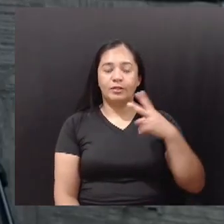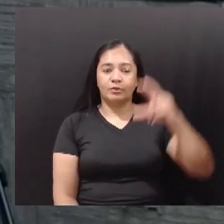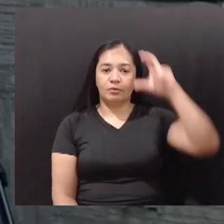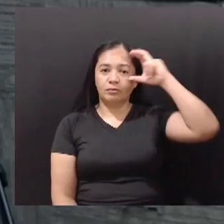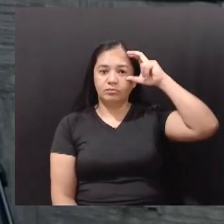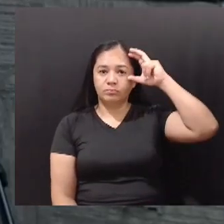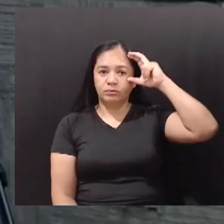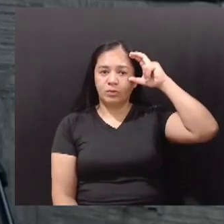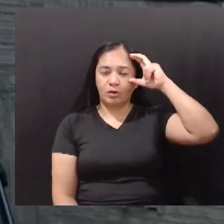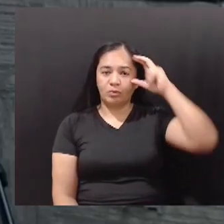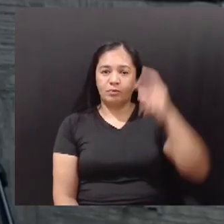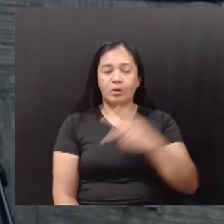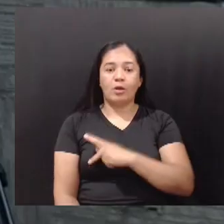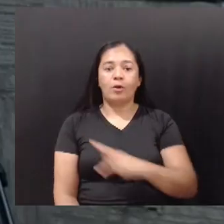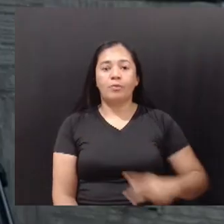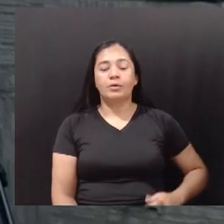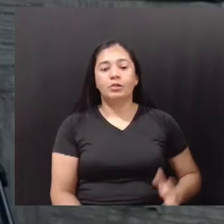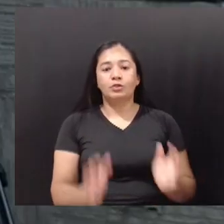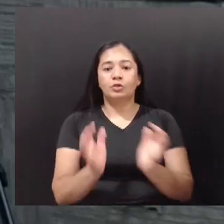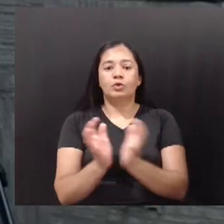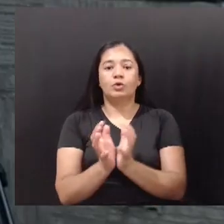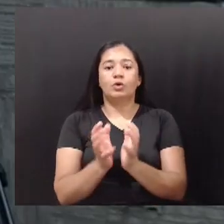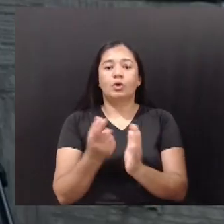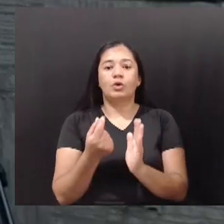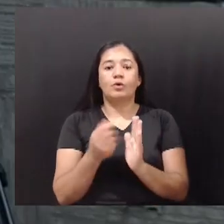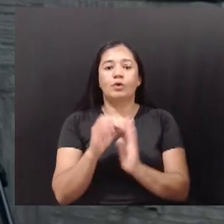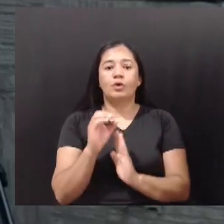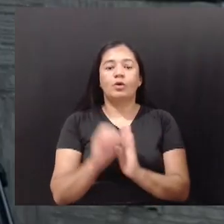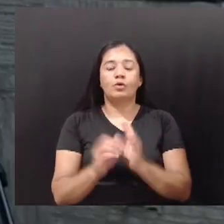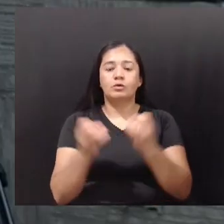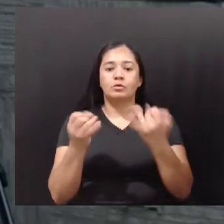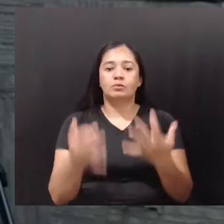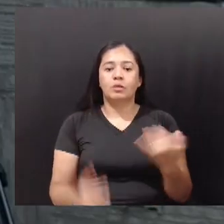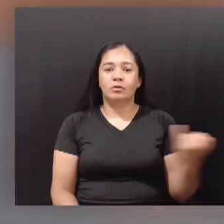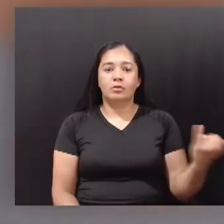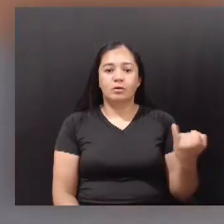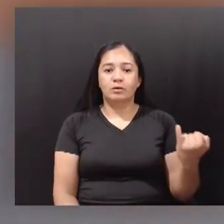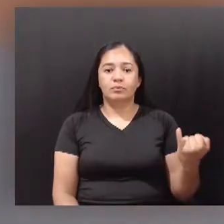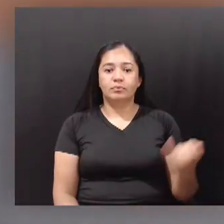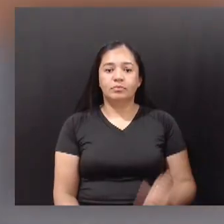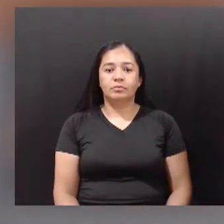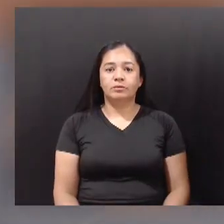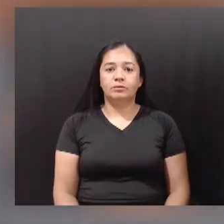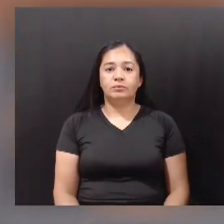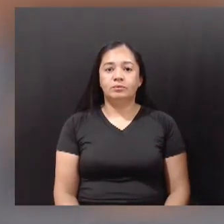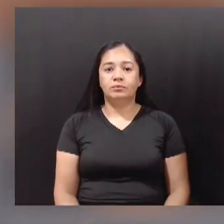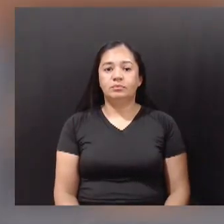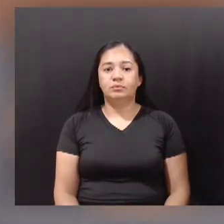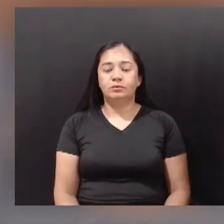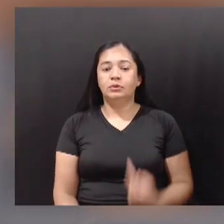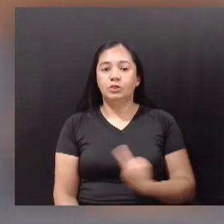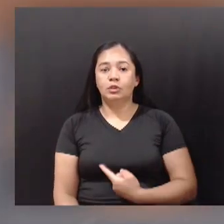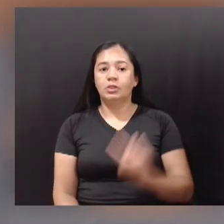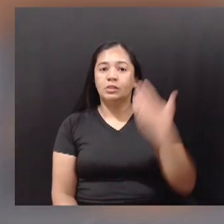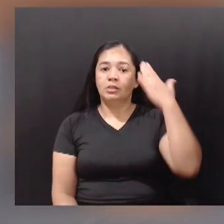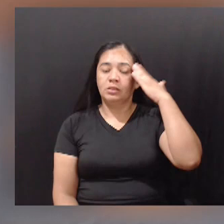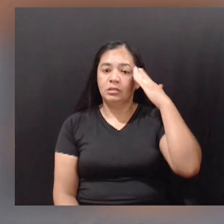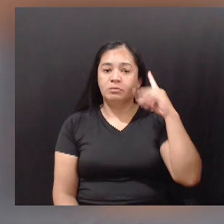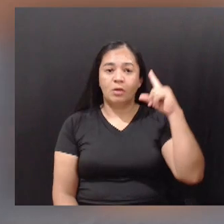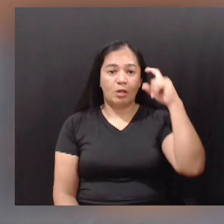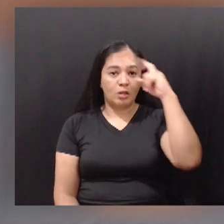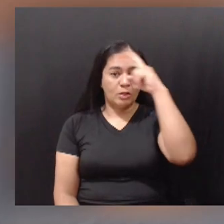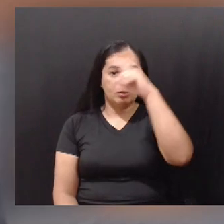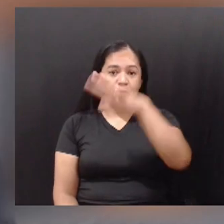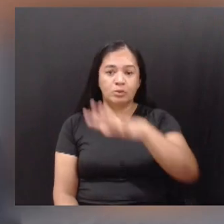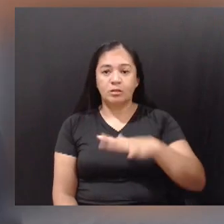da Comissão de Finanças e Orçamento, falou sobre a importância dessa destinação. Nós sabemos aqui a dificuldade da saúde do município